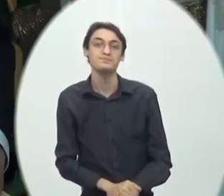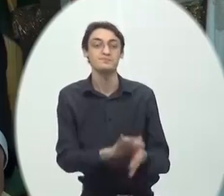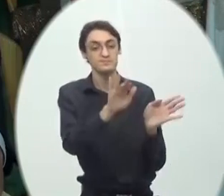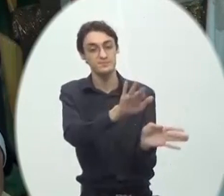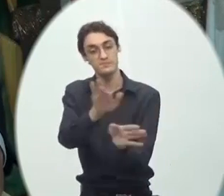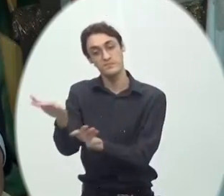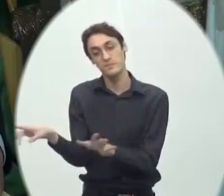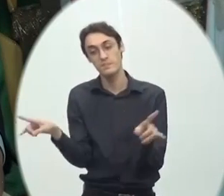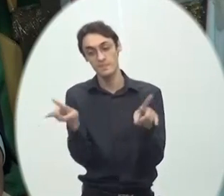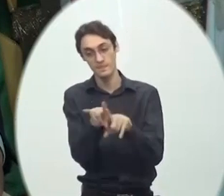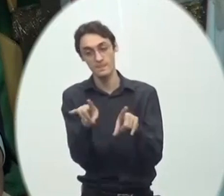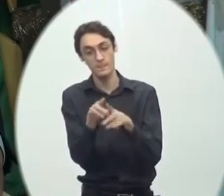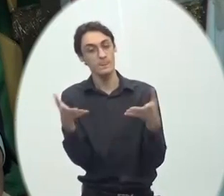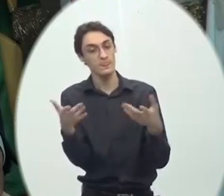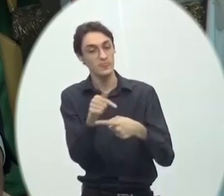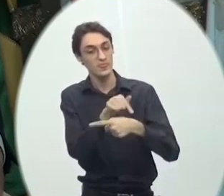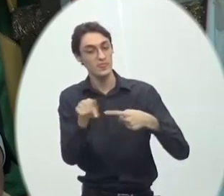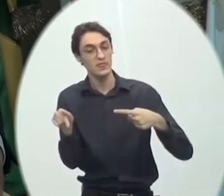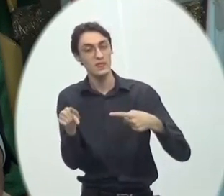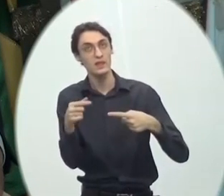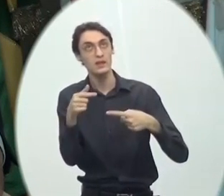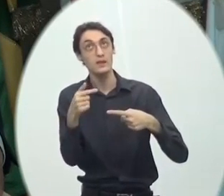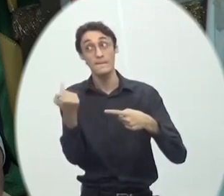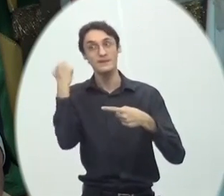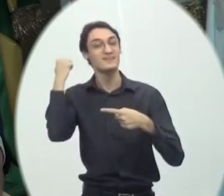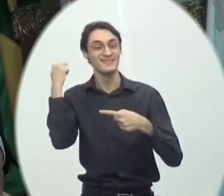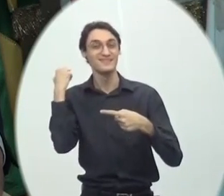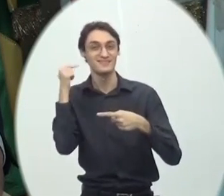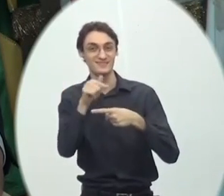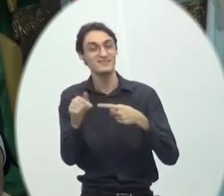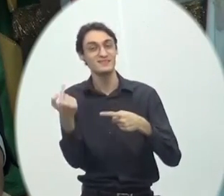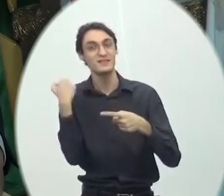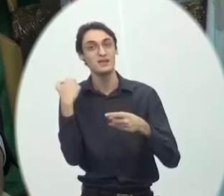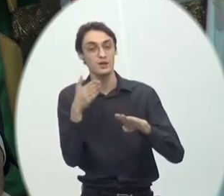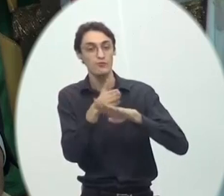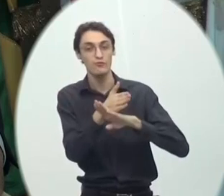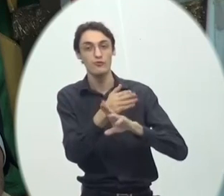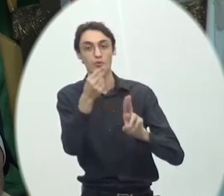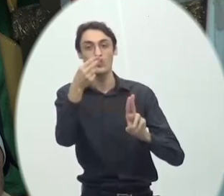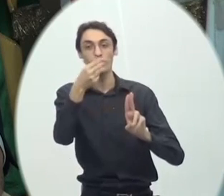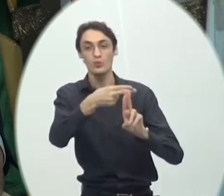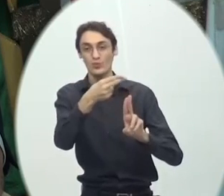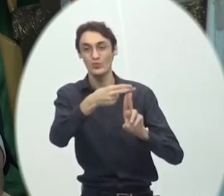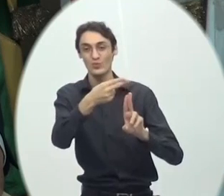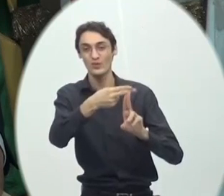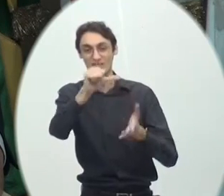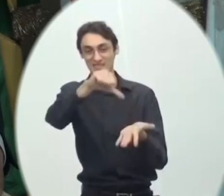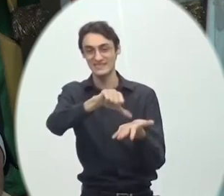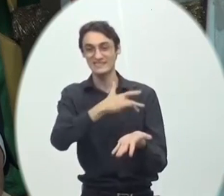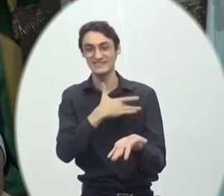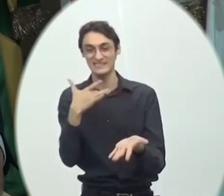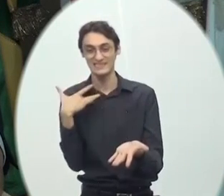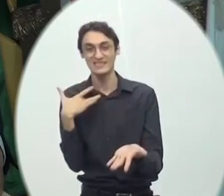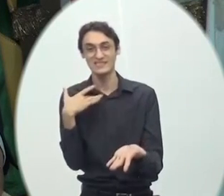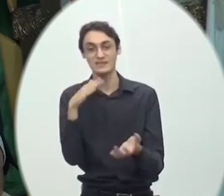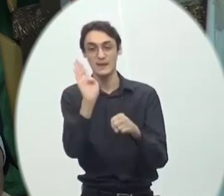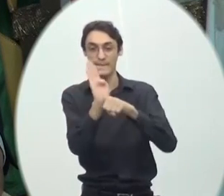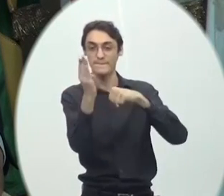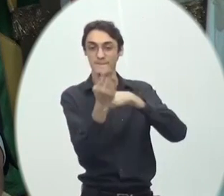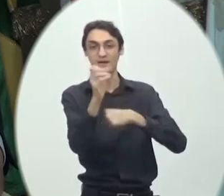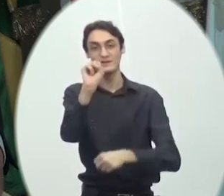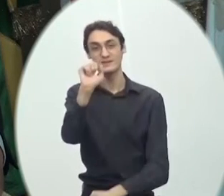participei nessa semana passada, lá na unidade da Santa Luzia, foram